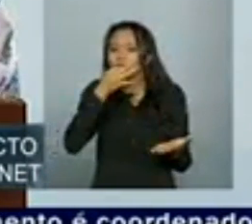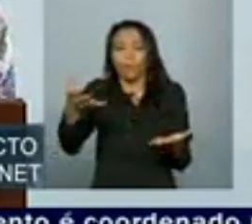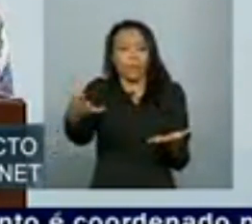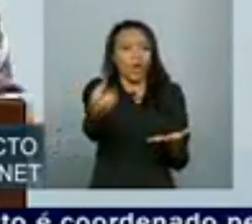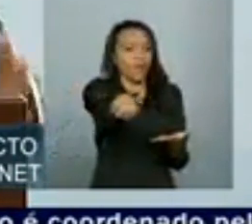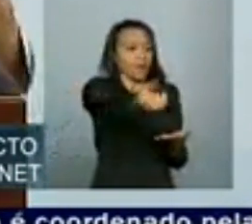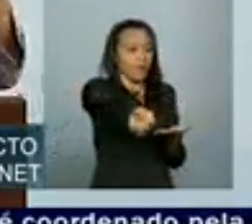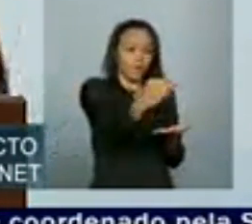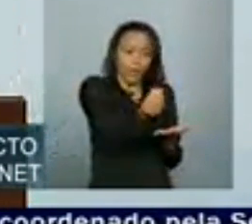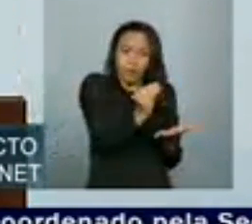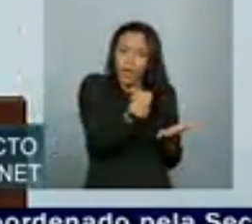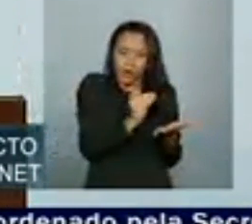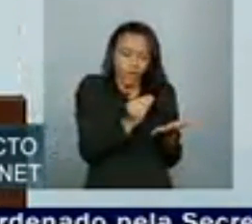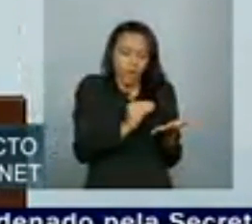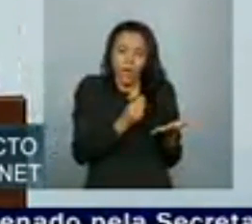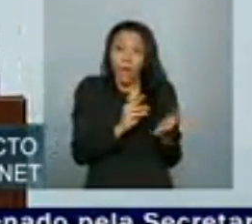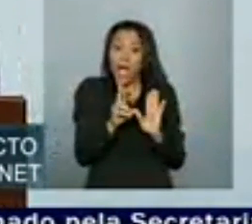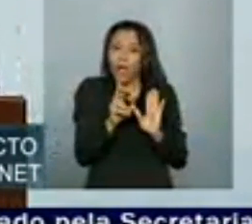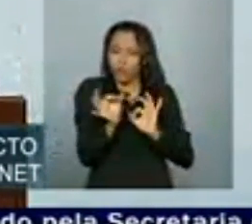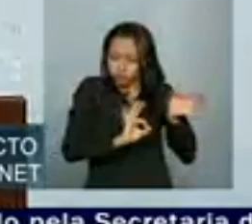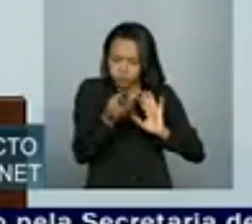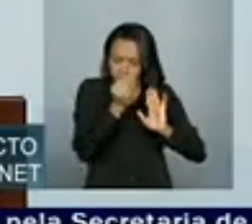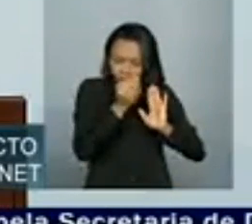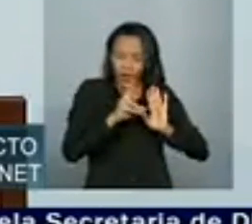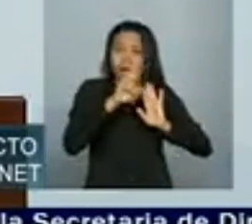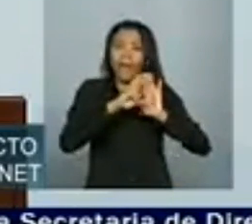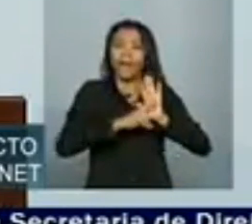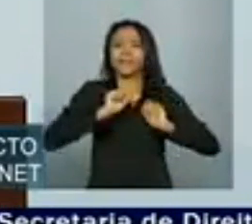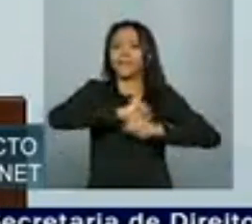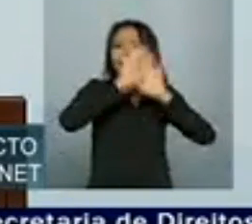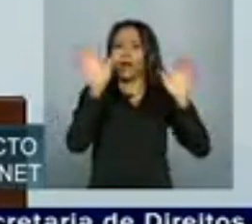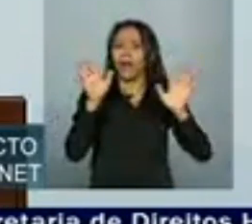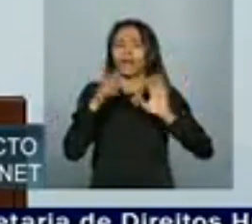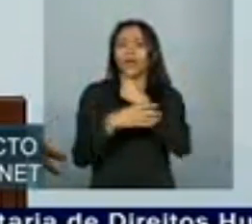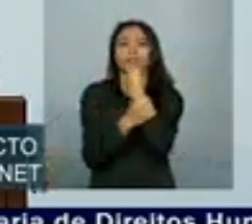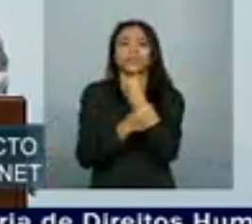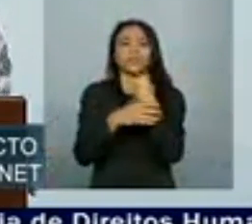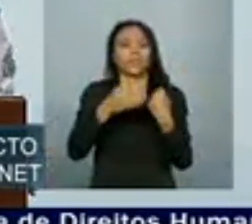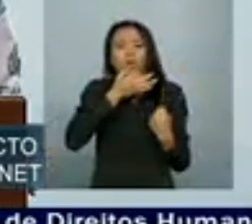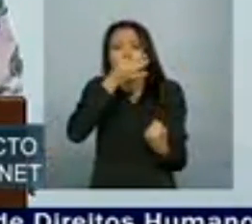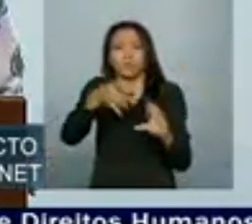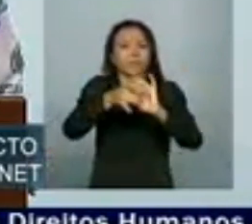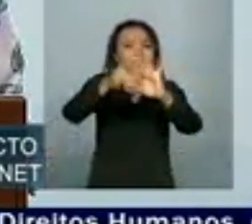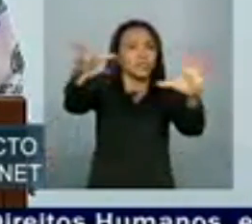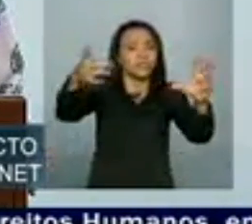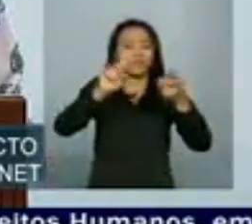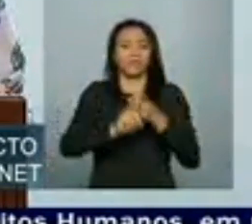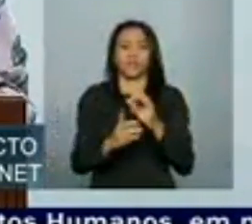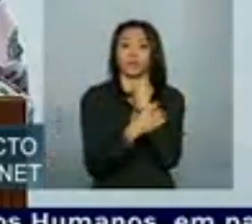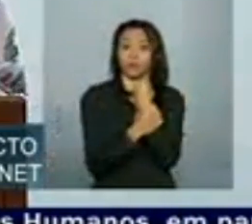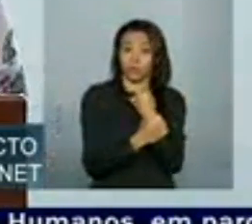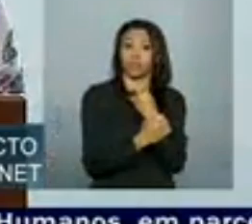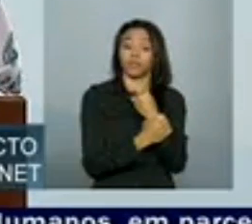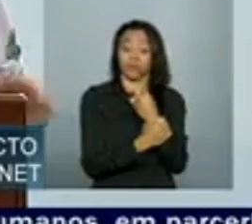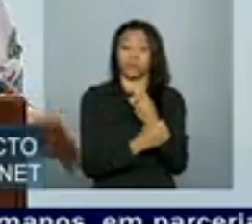e deu regras claras à internet, garantindo a liberdade de expressão, garantindo